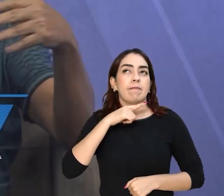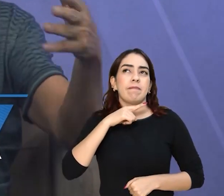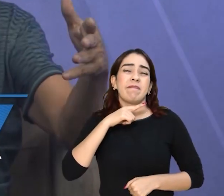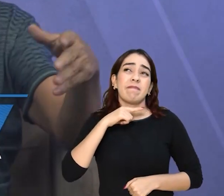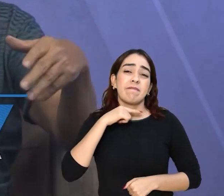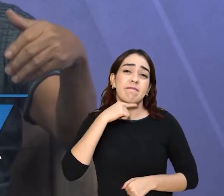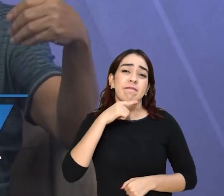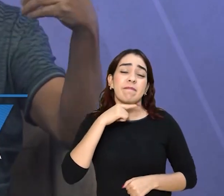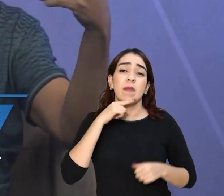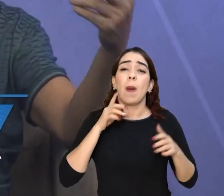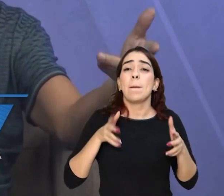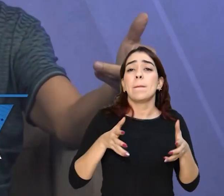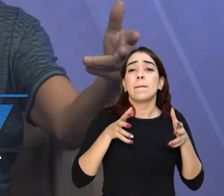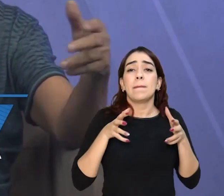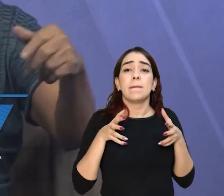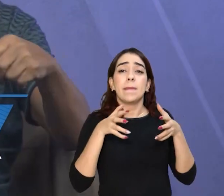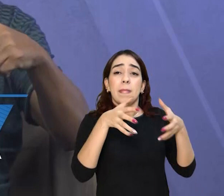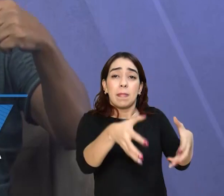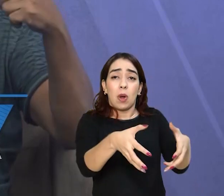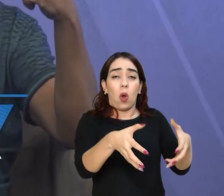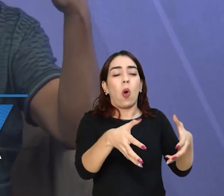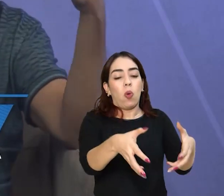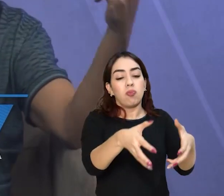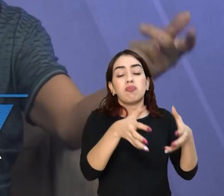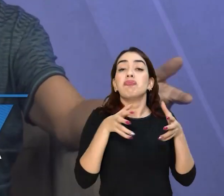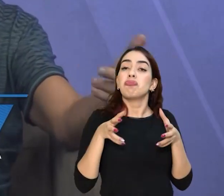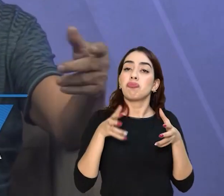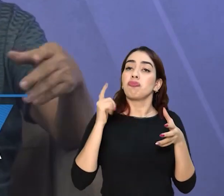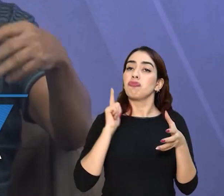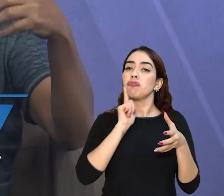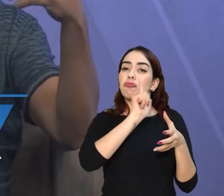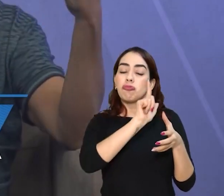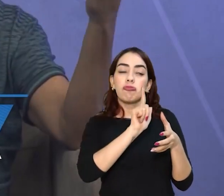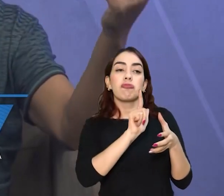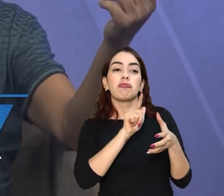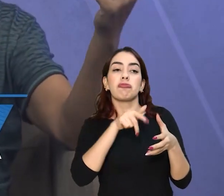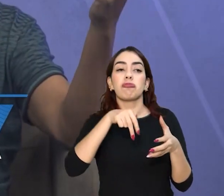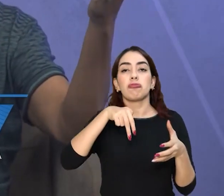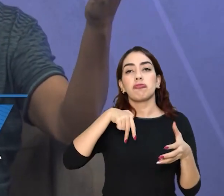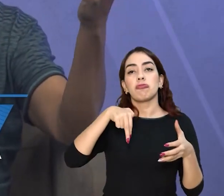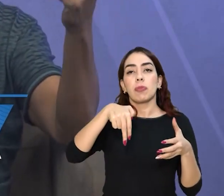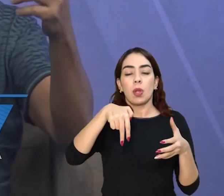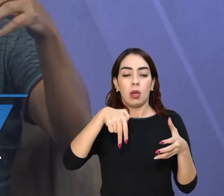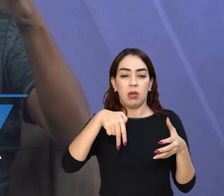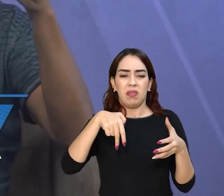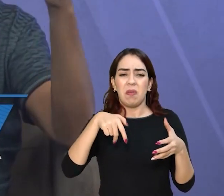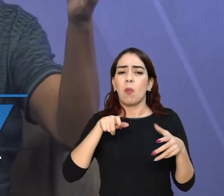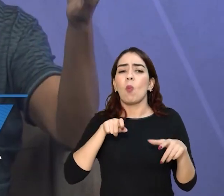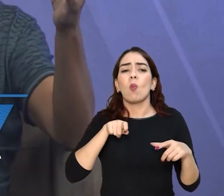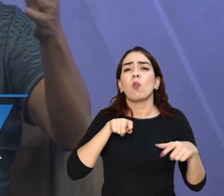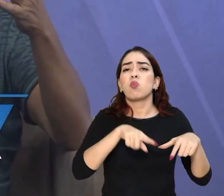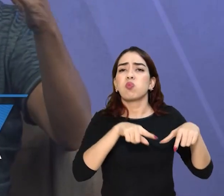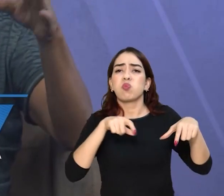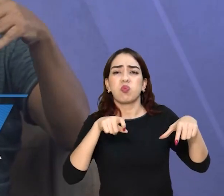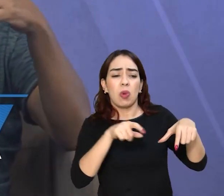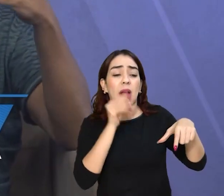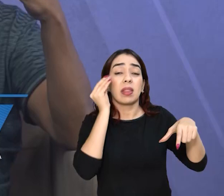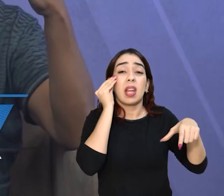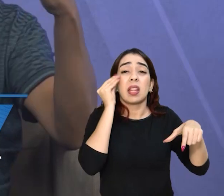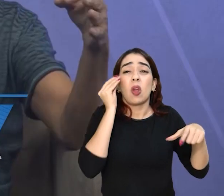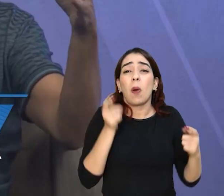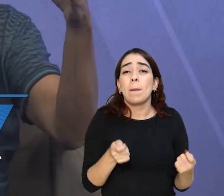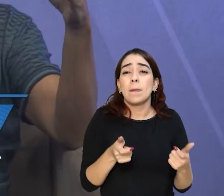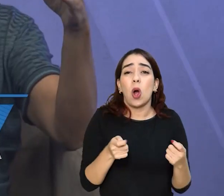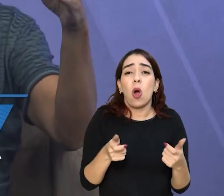não jogando essa bola toda, mas teve a posse de bola o tempo todo, rondou a área, chutou pouquíssima gol. O goleiro do Bahia